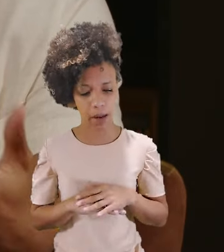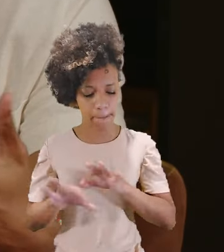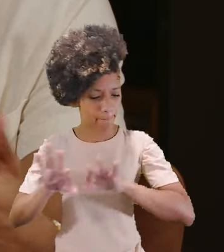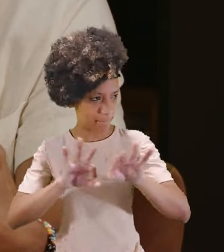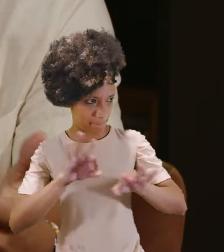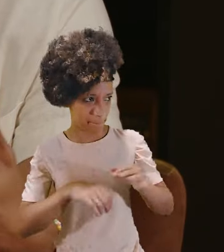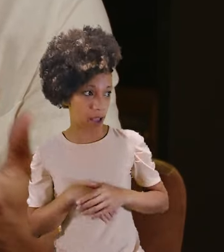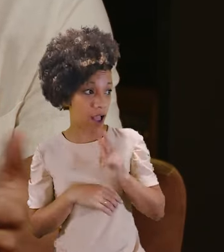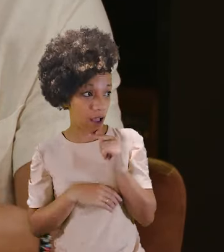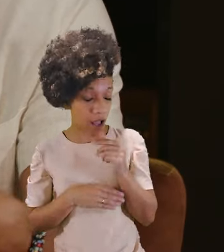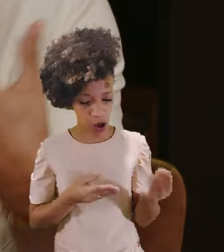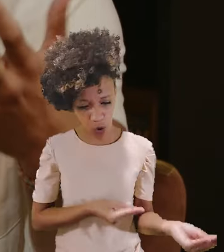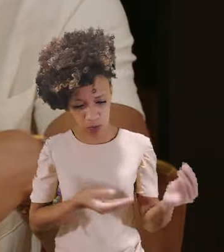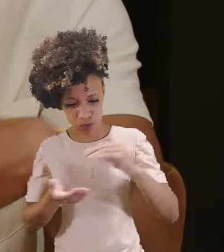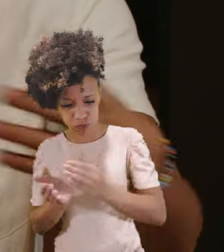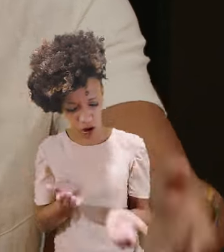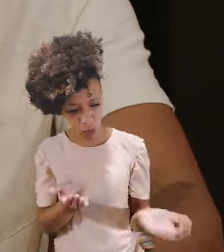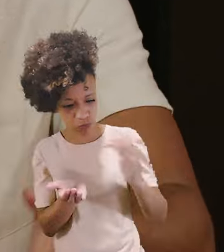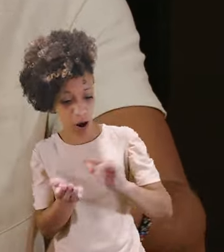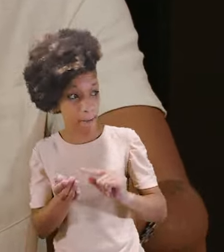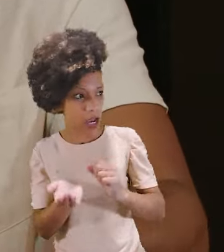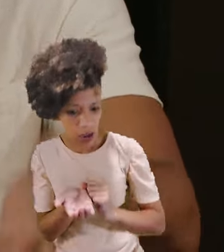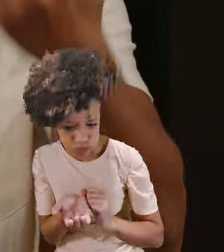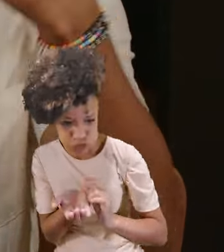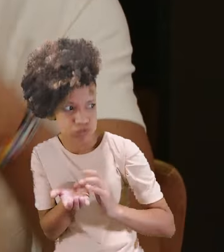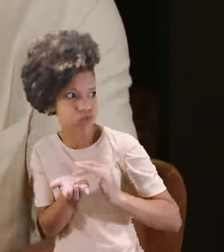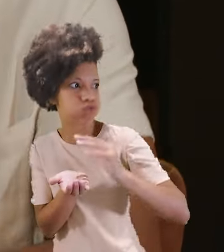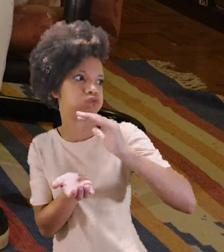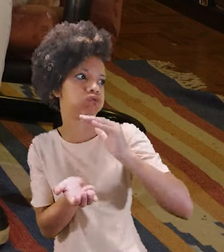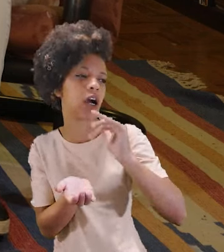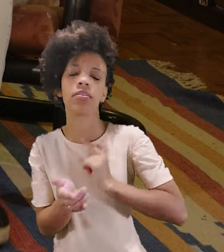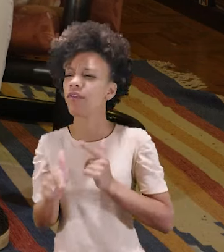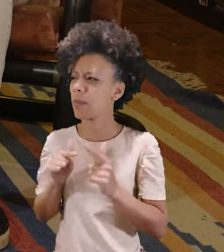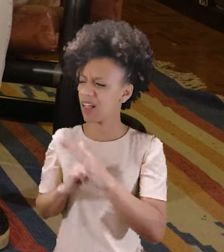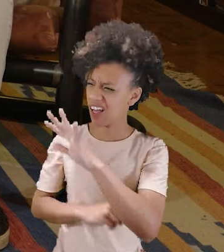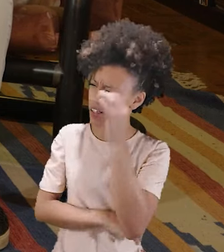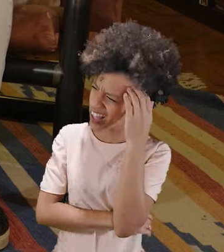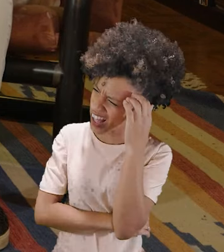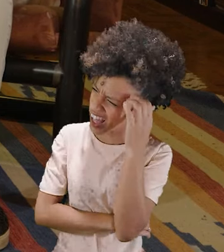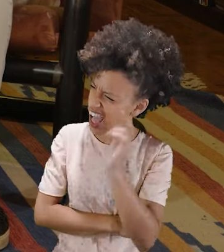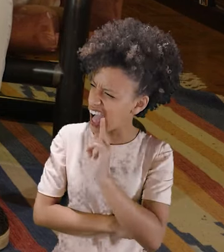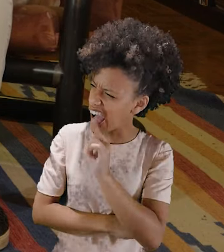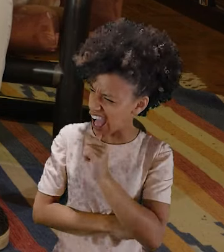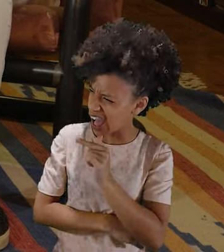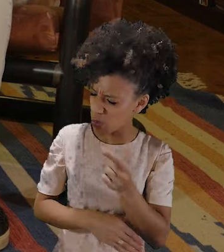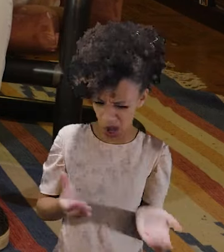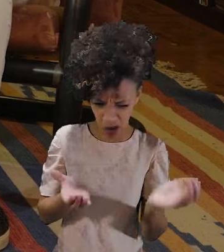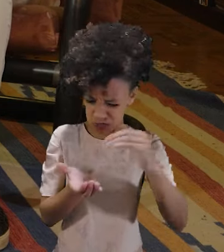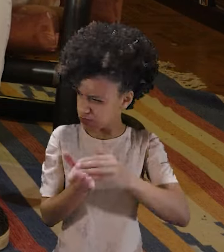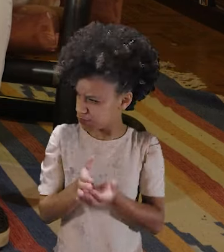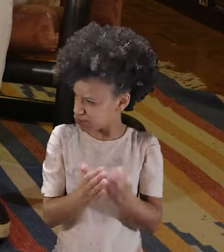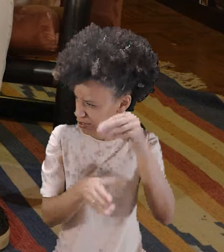operação lá para botar realmente água nave mas a controlar gostoso mordor e aí teve esse problema botar água